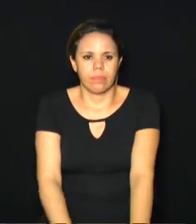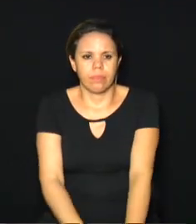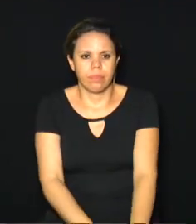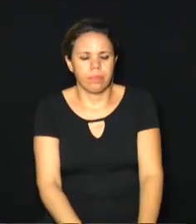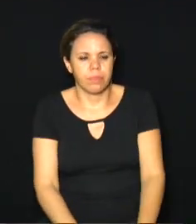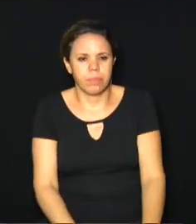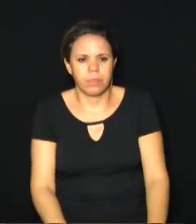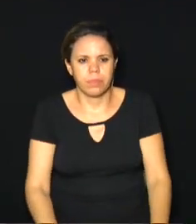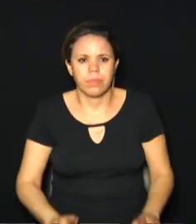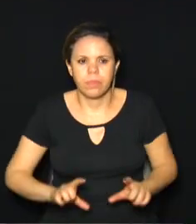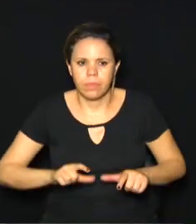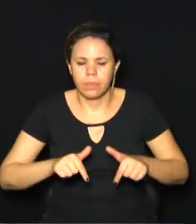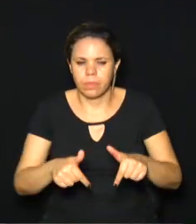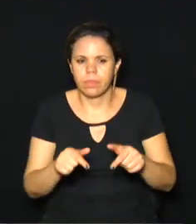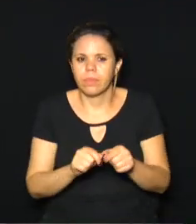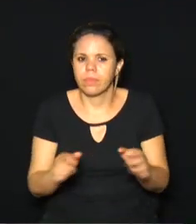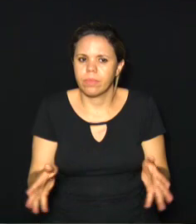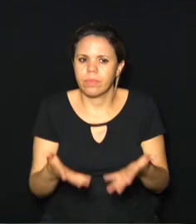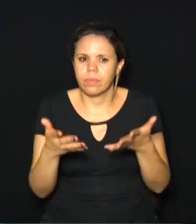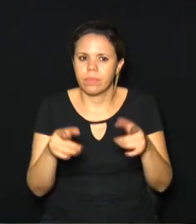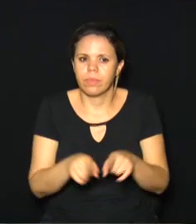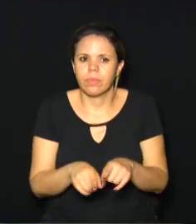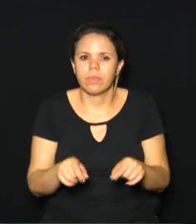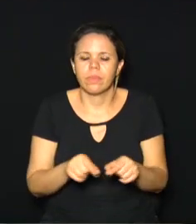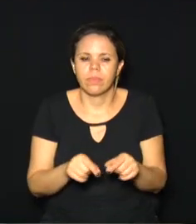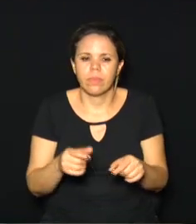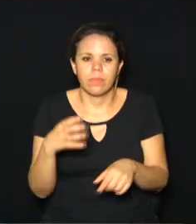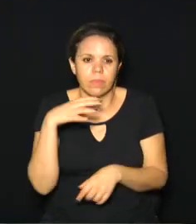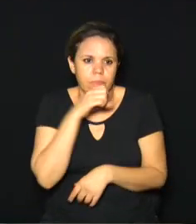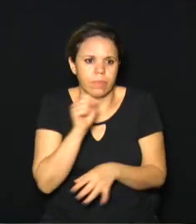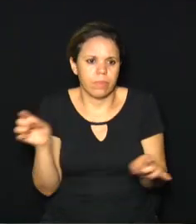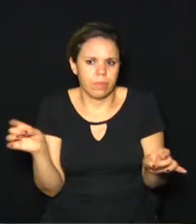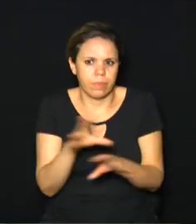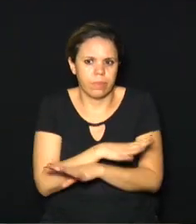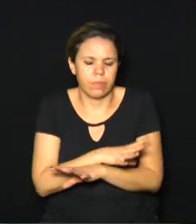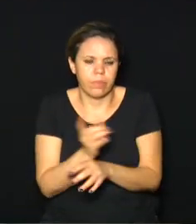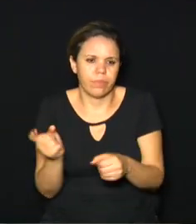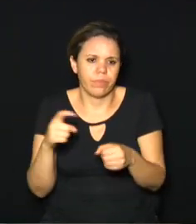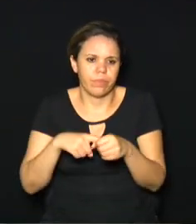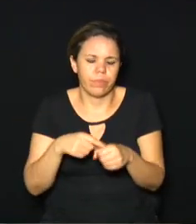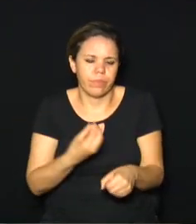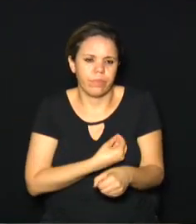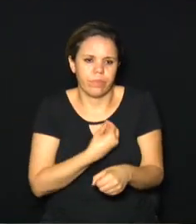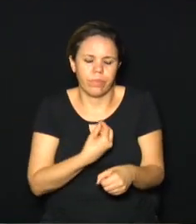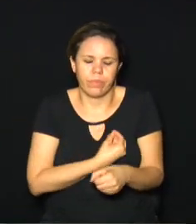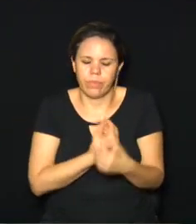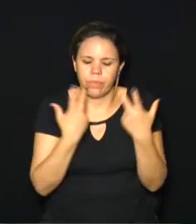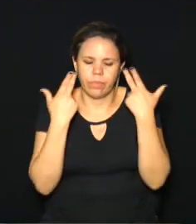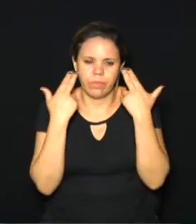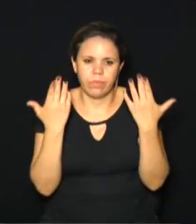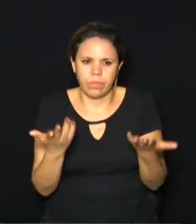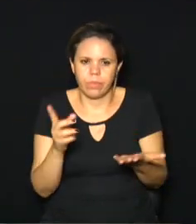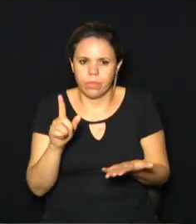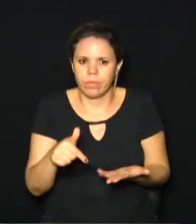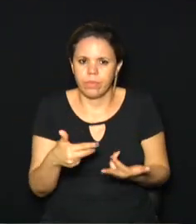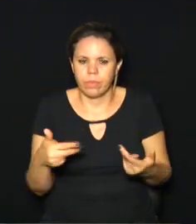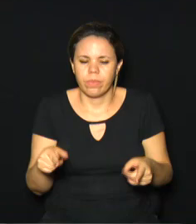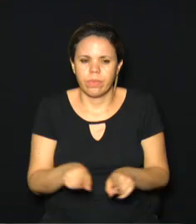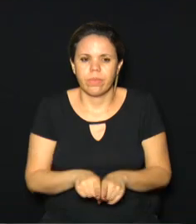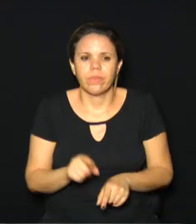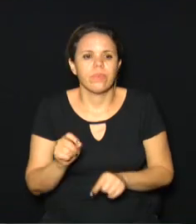atitudes que colaborem para que essa pandemia passe o mais rápido possível, que a gente possa retomar a vida. Mas isso é uma coisa ainda